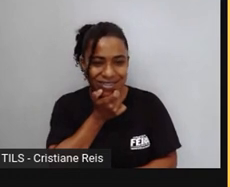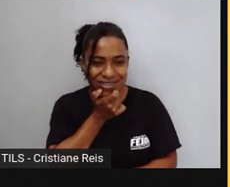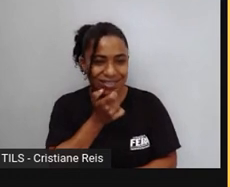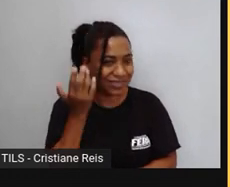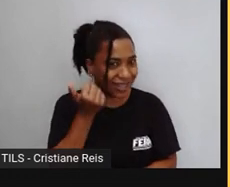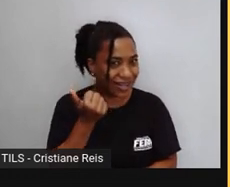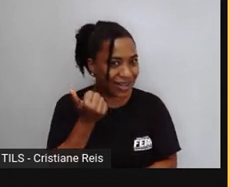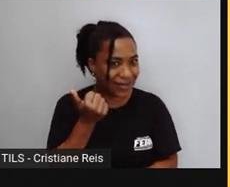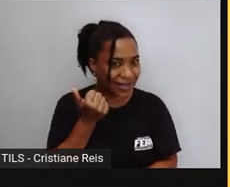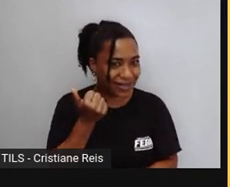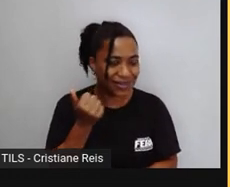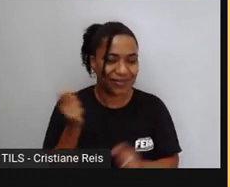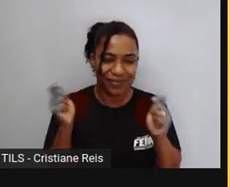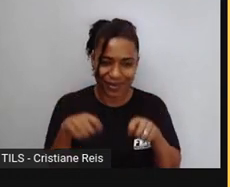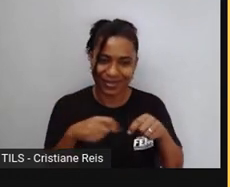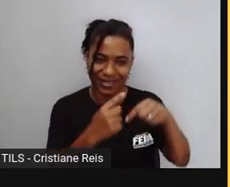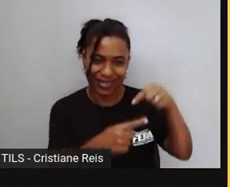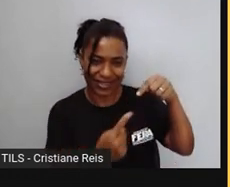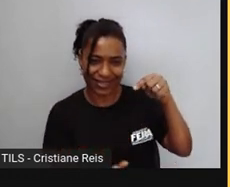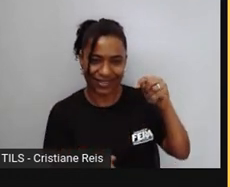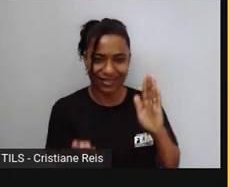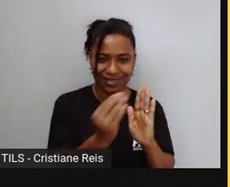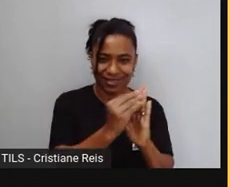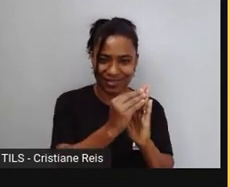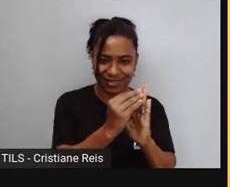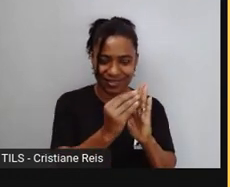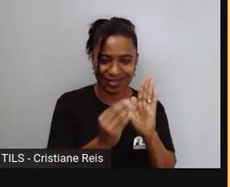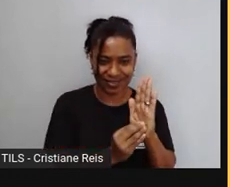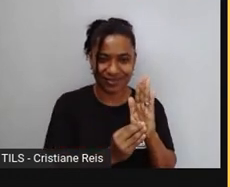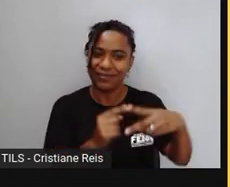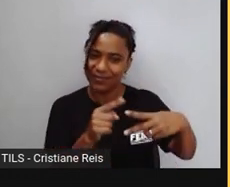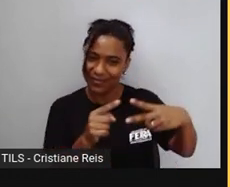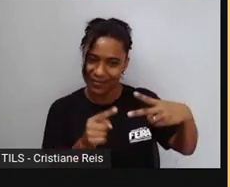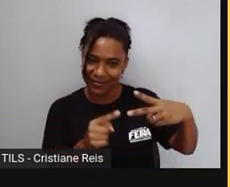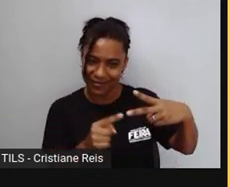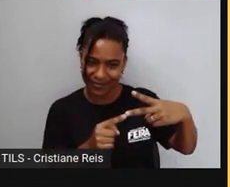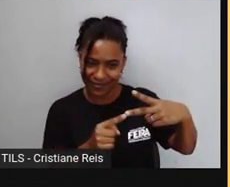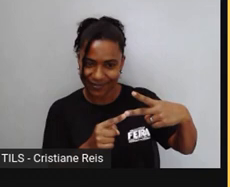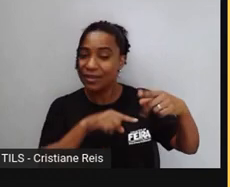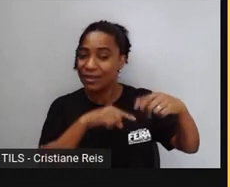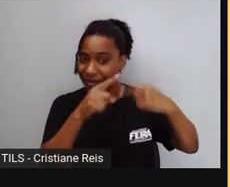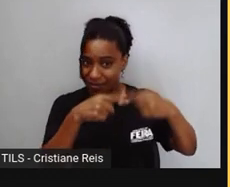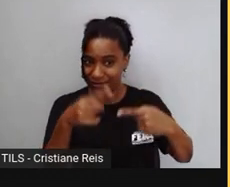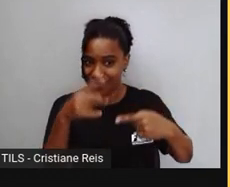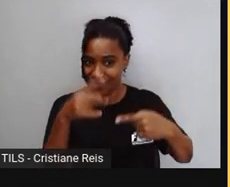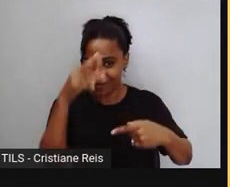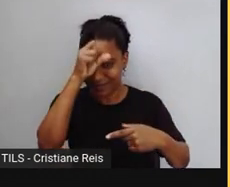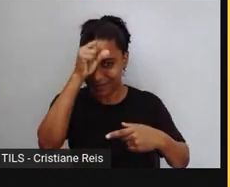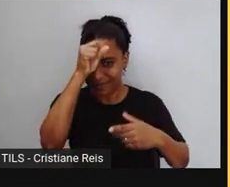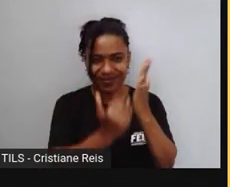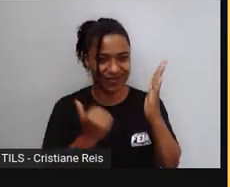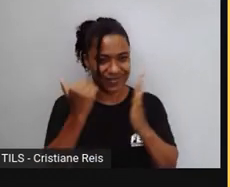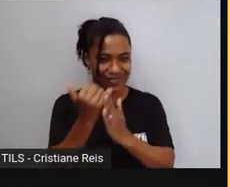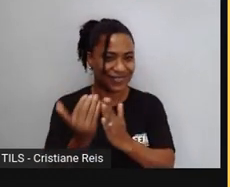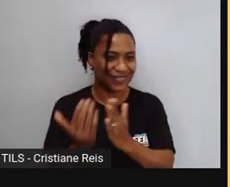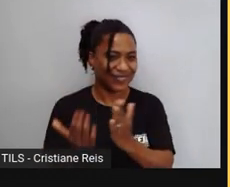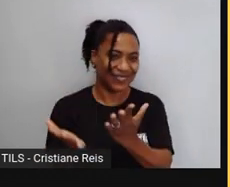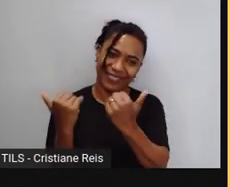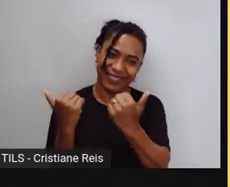respeito desses dois questionamentos. E vamos ampliar os nossos conhecimentos no decorrer da aula, ok? Let's